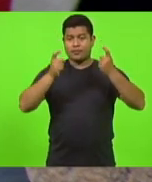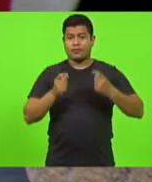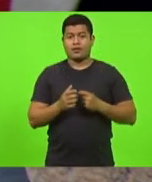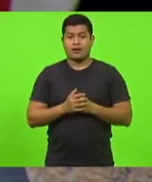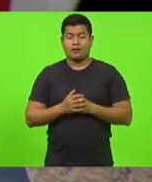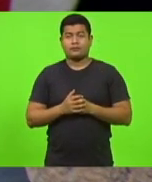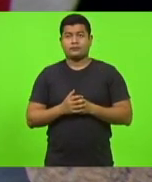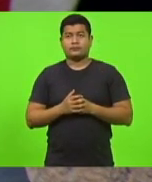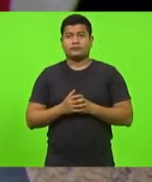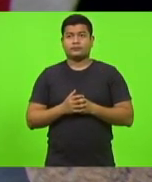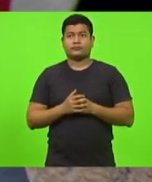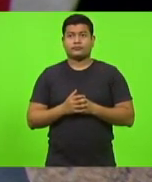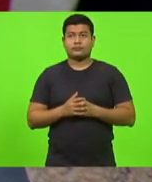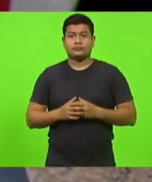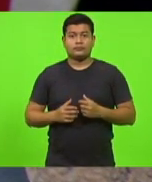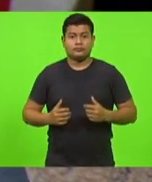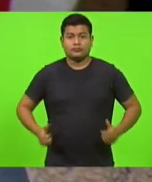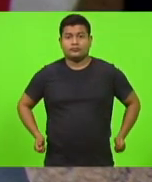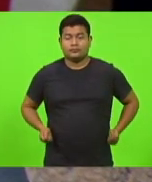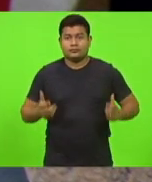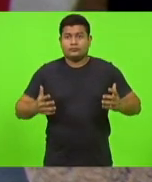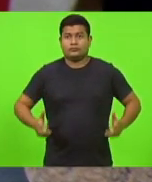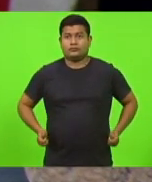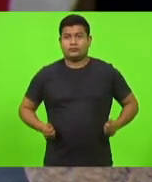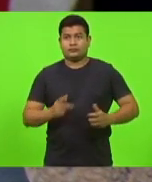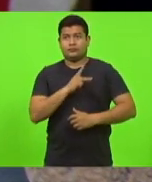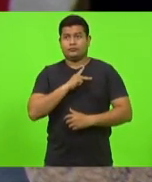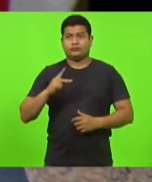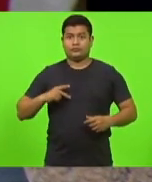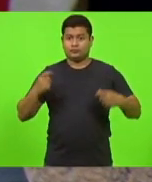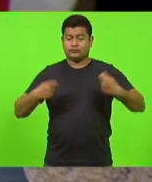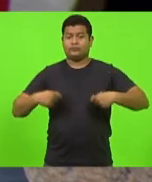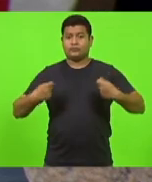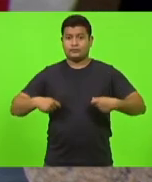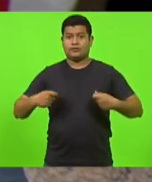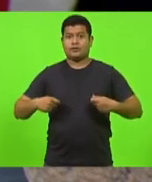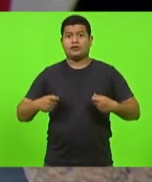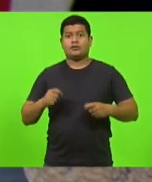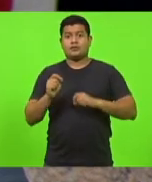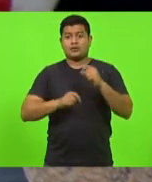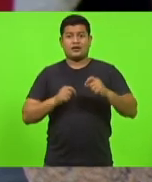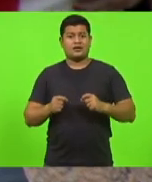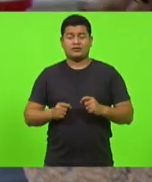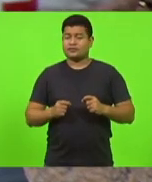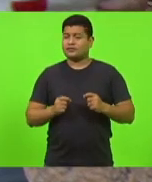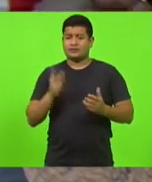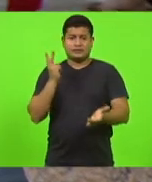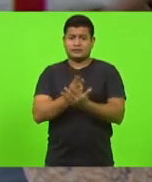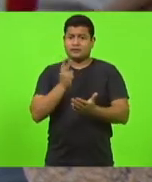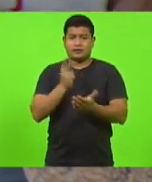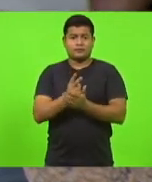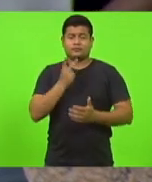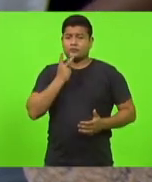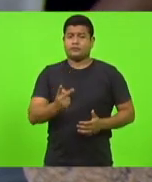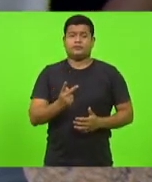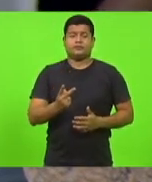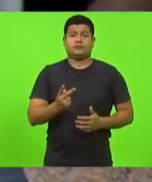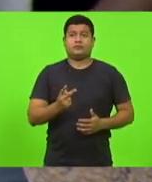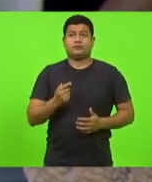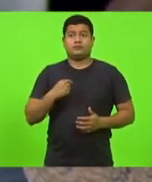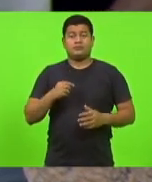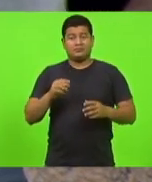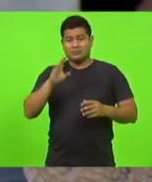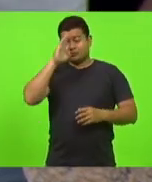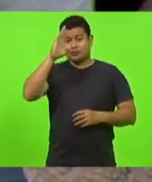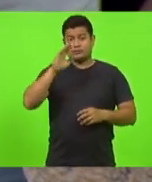com os gastos públicos, né, deveriam se tornar mais latentes, e a gente devia adotar isso aí também no futuro, principalmente na próxima semana,